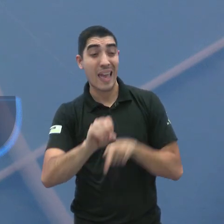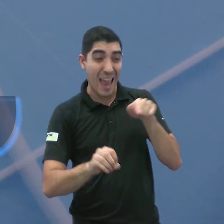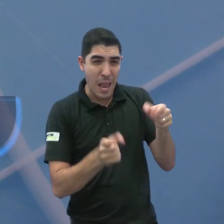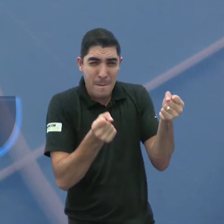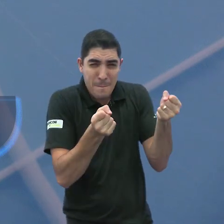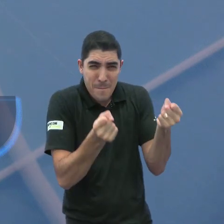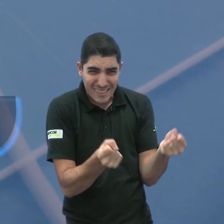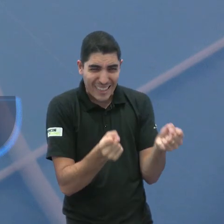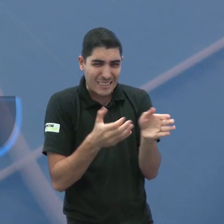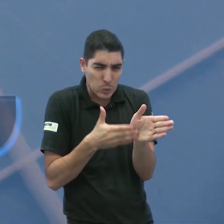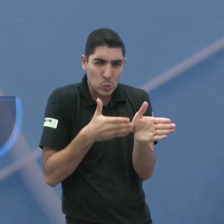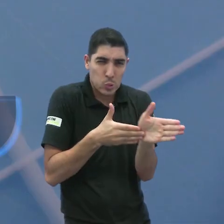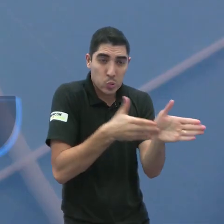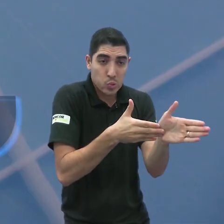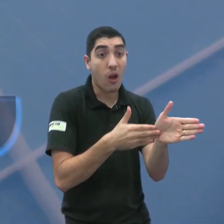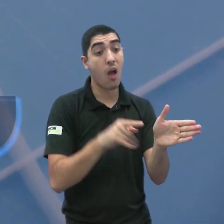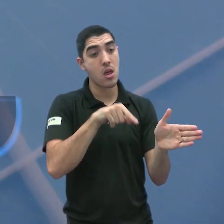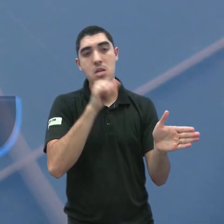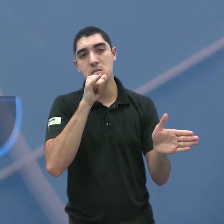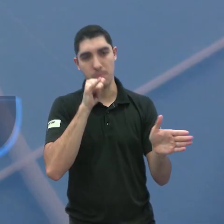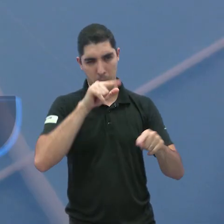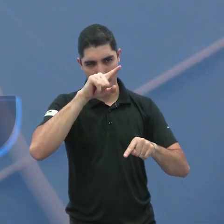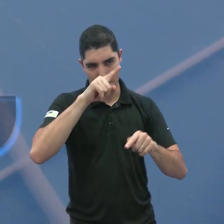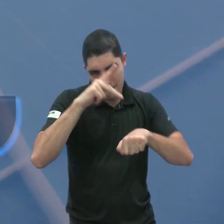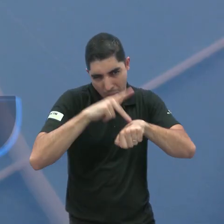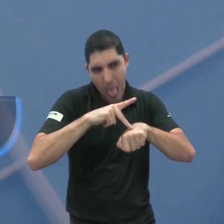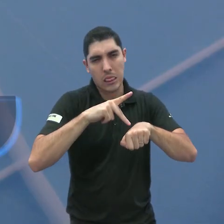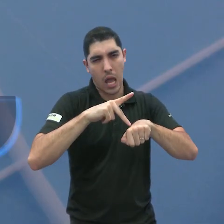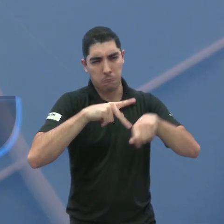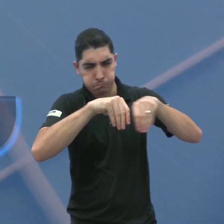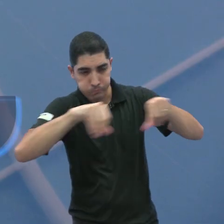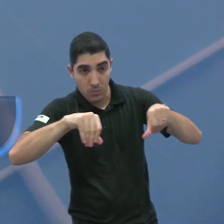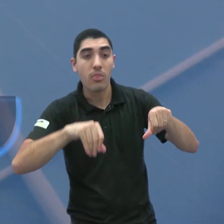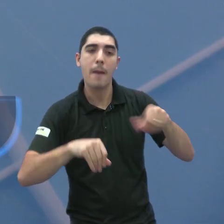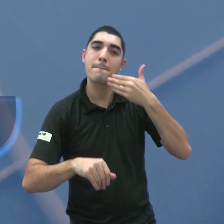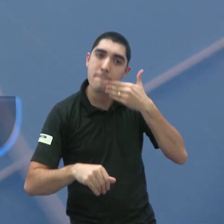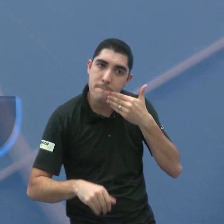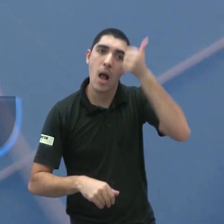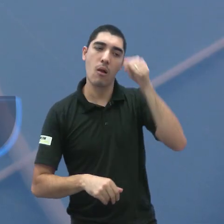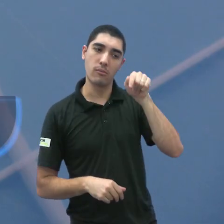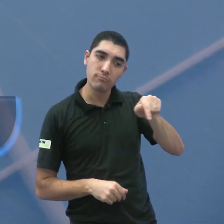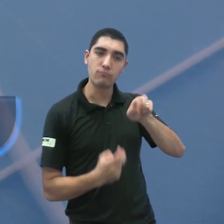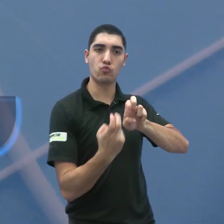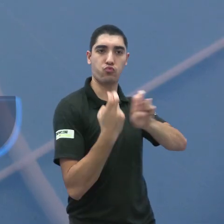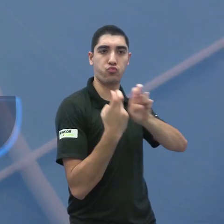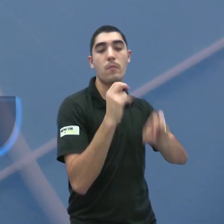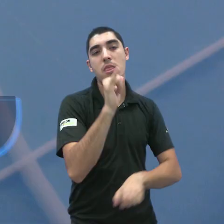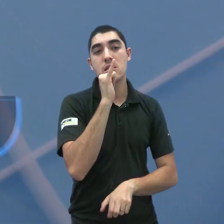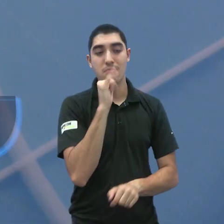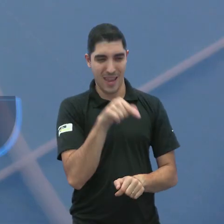pesadas, transporte de minério, ferrovia é o modal ideal. Para você ter uma ideia, um